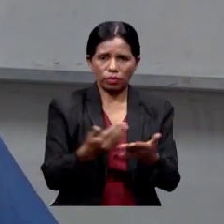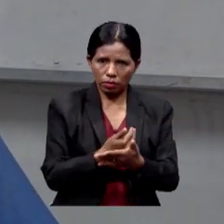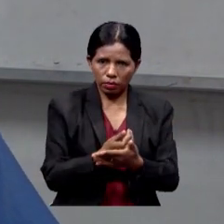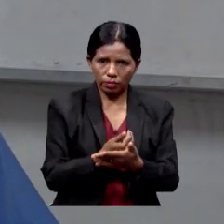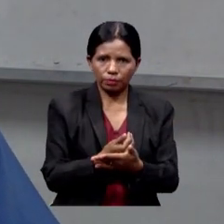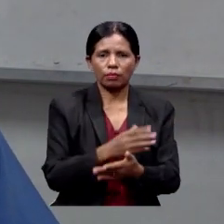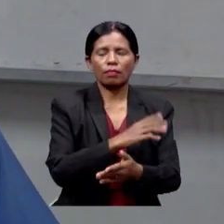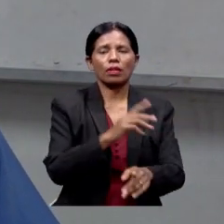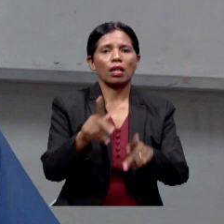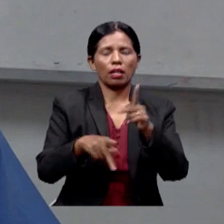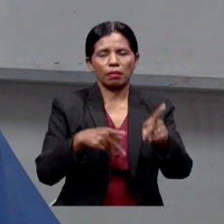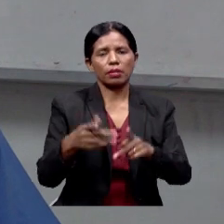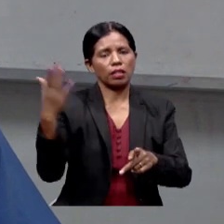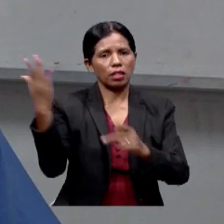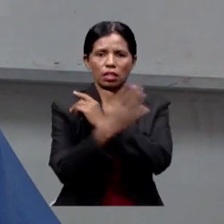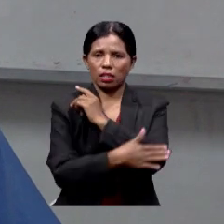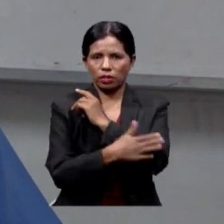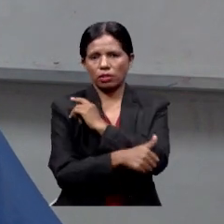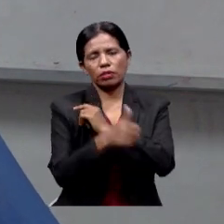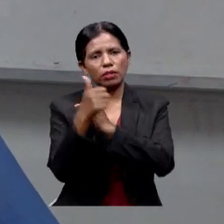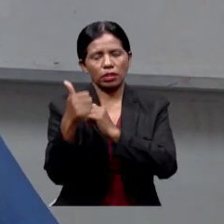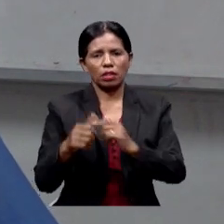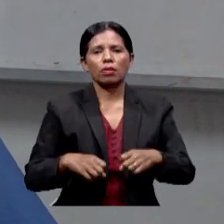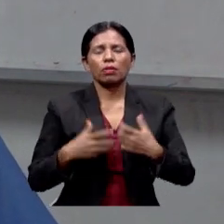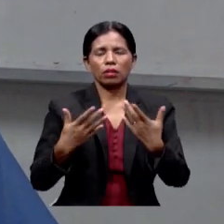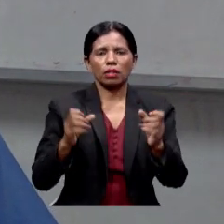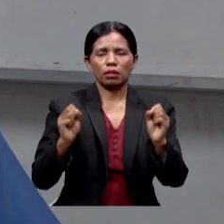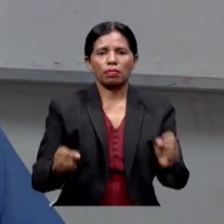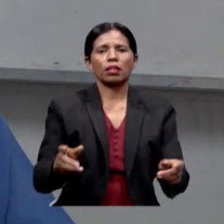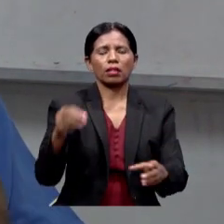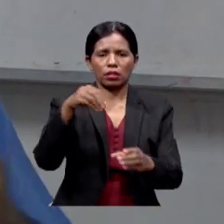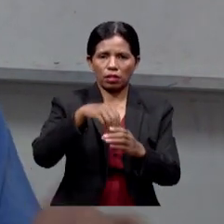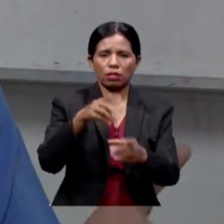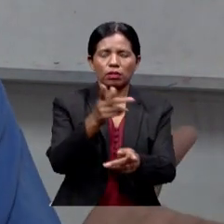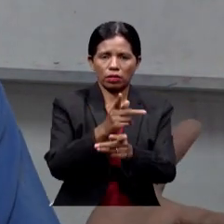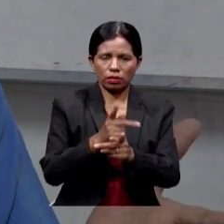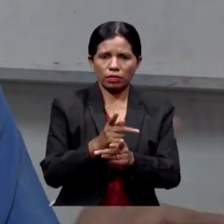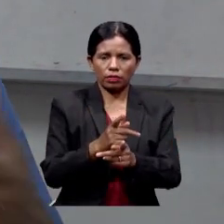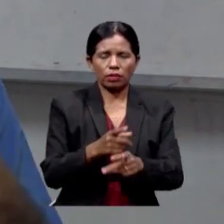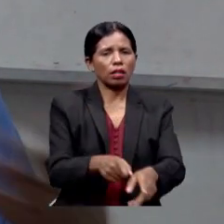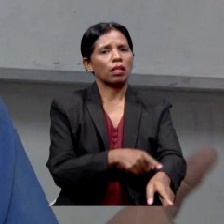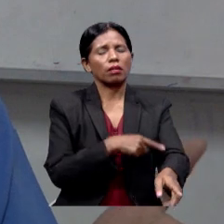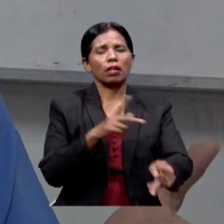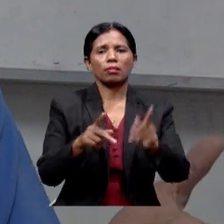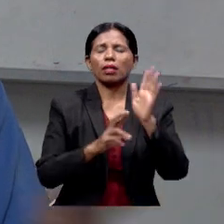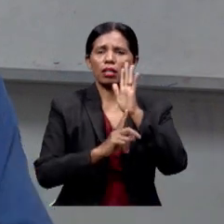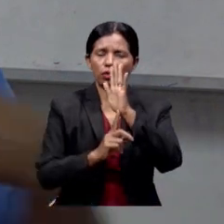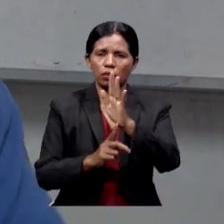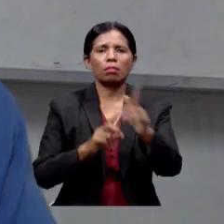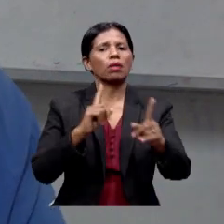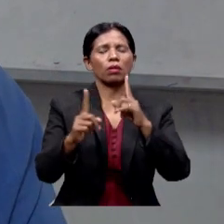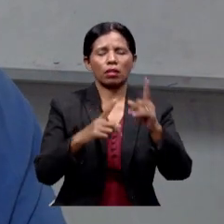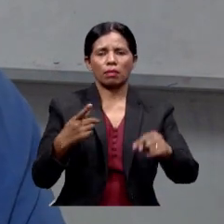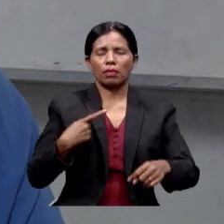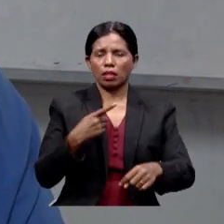Ba questão é uma série estrangeiro e anúncia a tabela segura sem direito. Que lei orema recomenda, que lei orema culia,